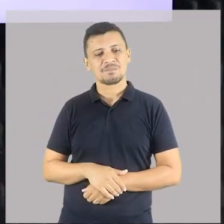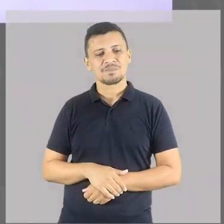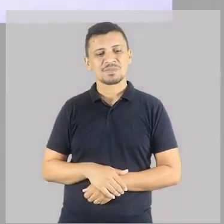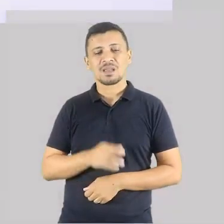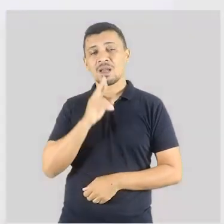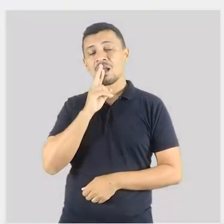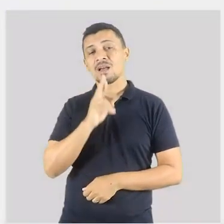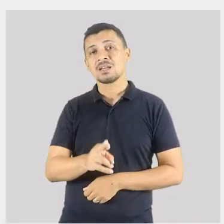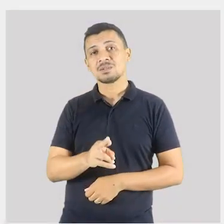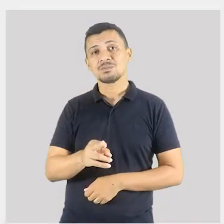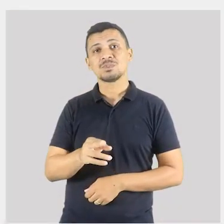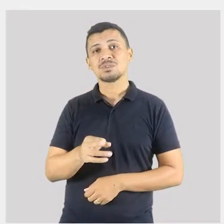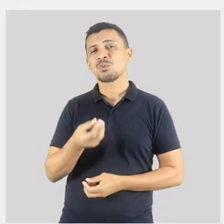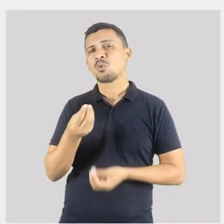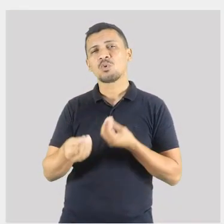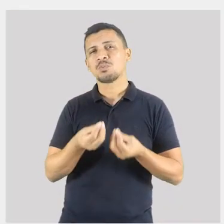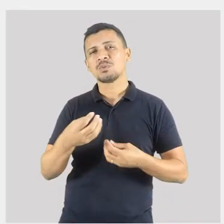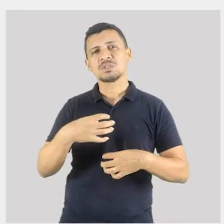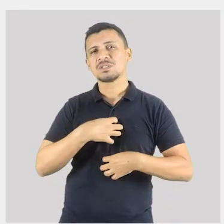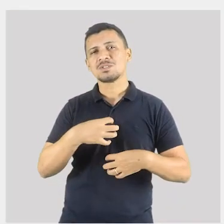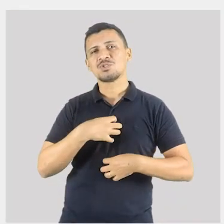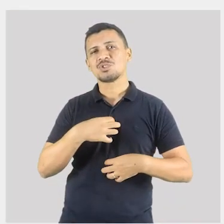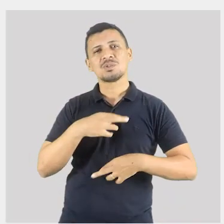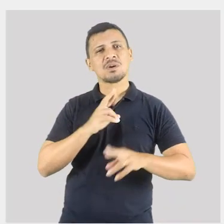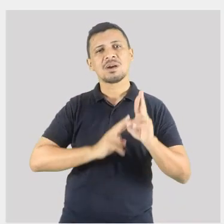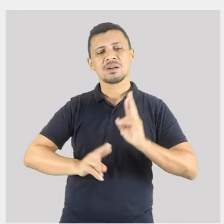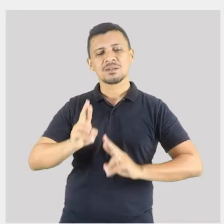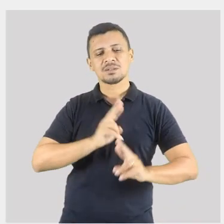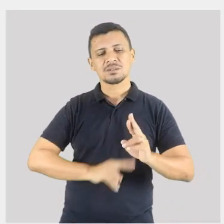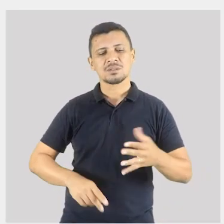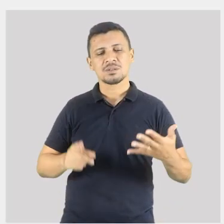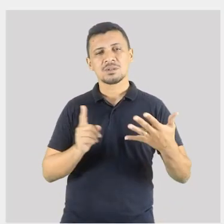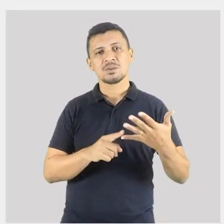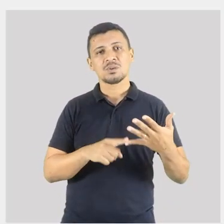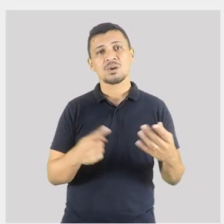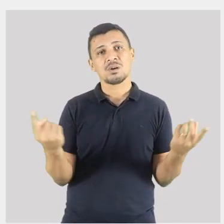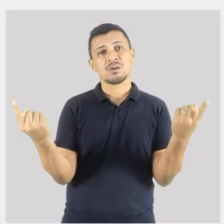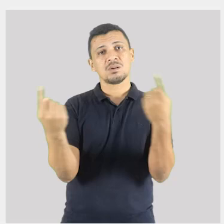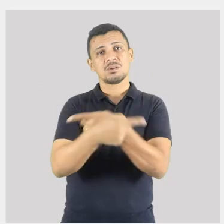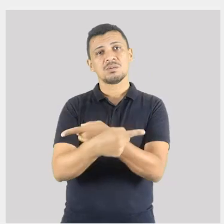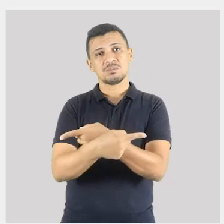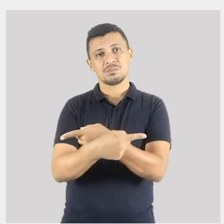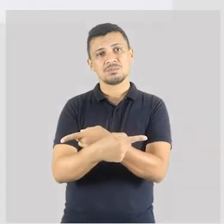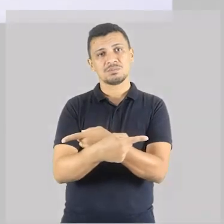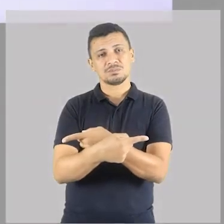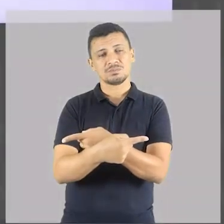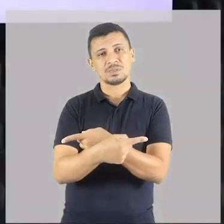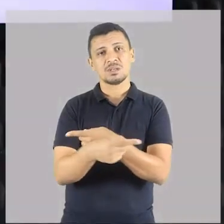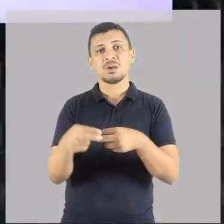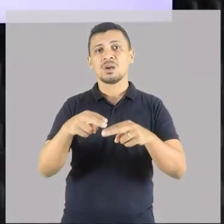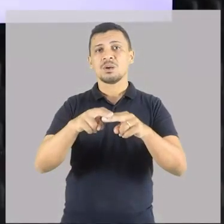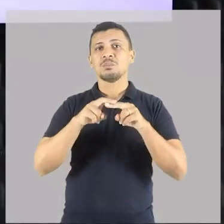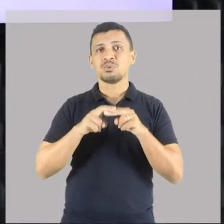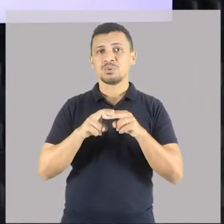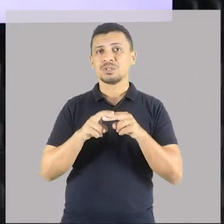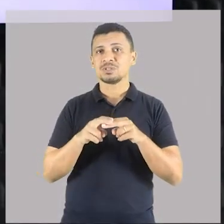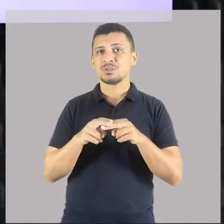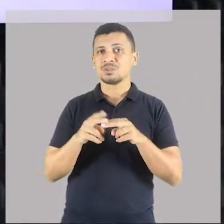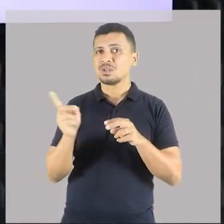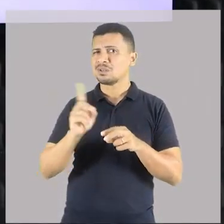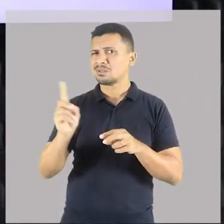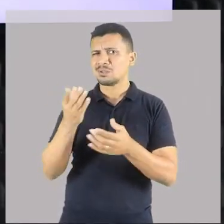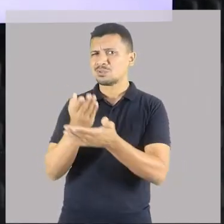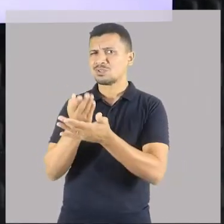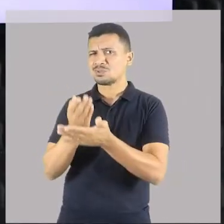mais. Então, a relação de sentido aqui é uma relação de oposição, certo? Por isso é que não se estuda memorizando